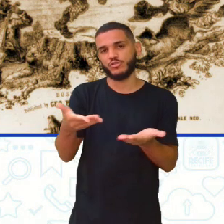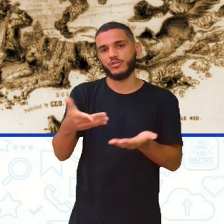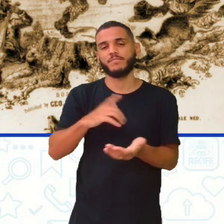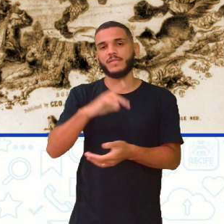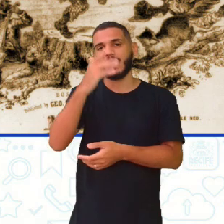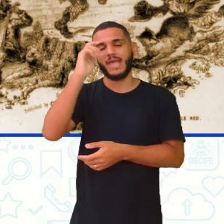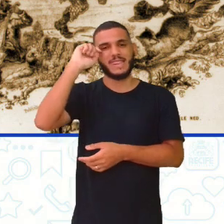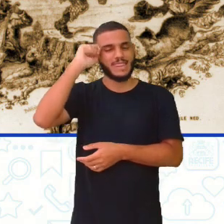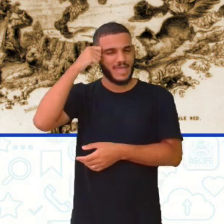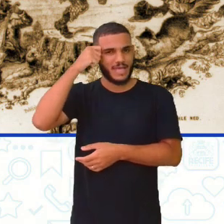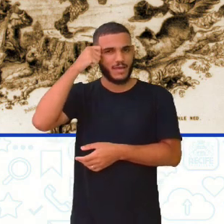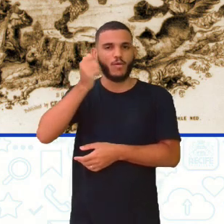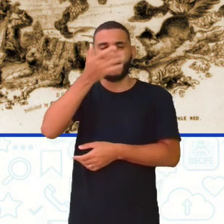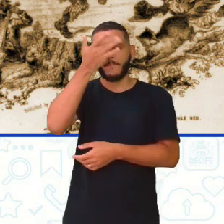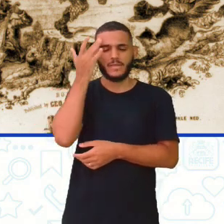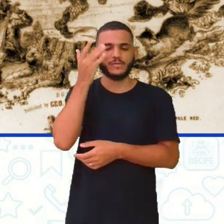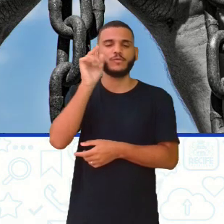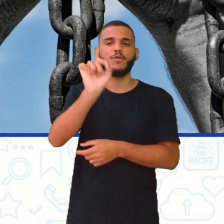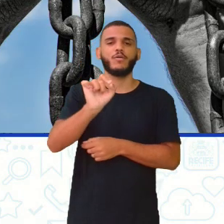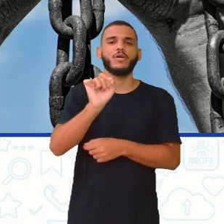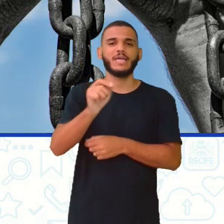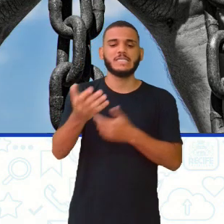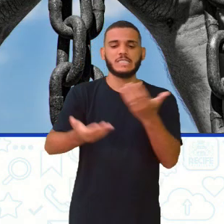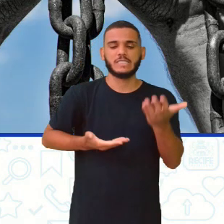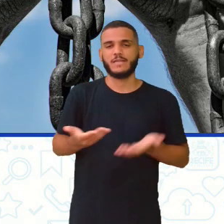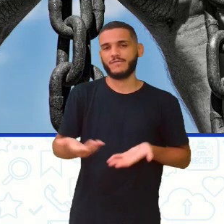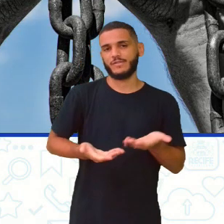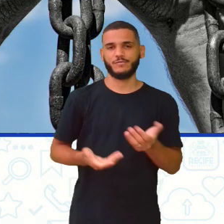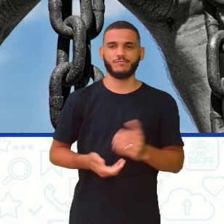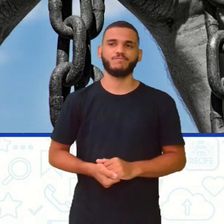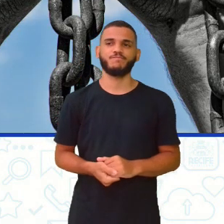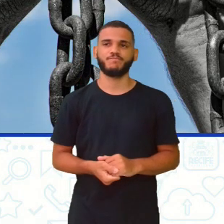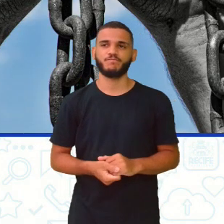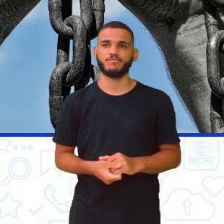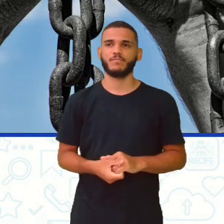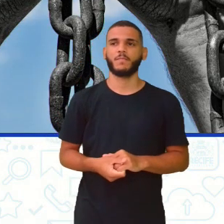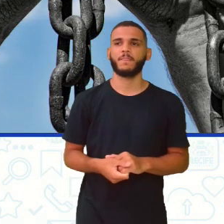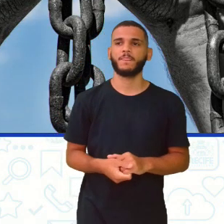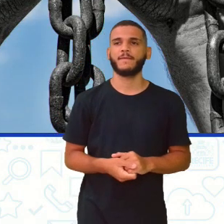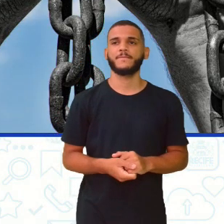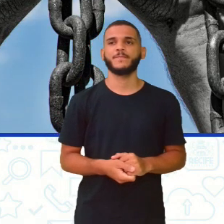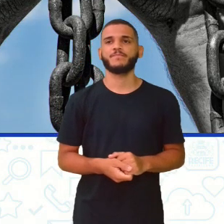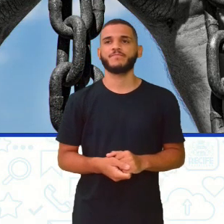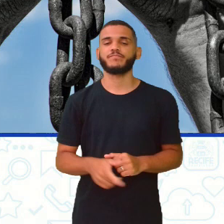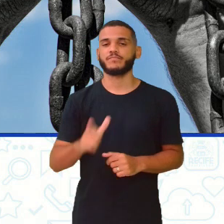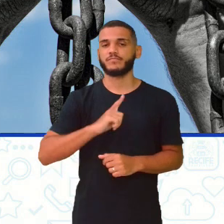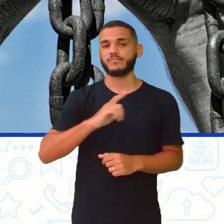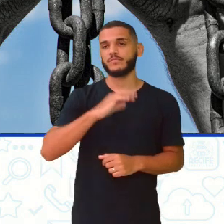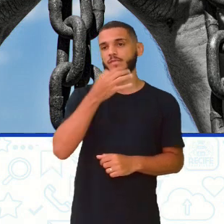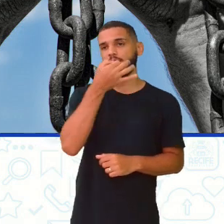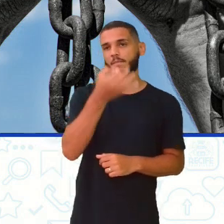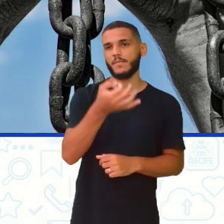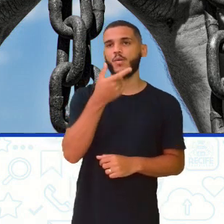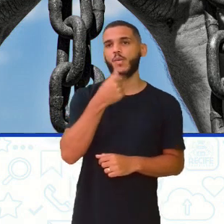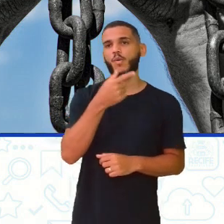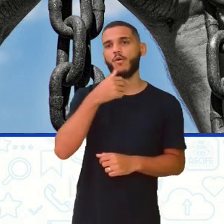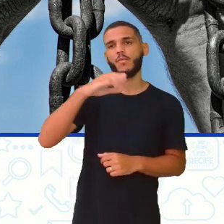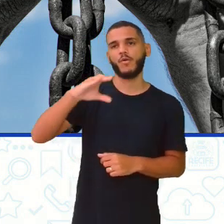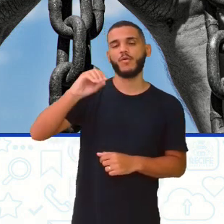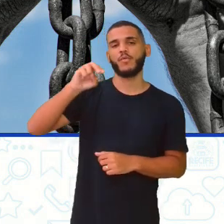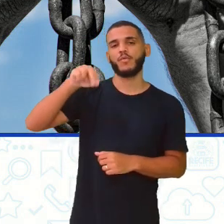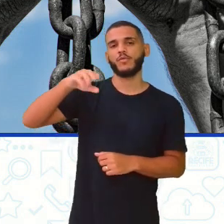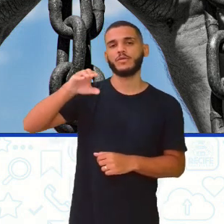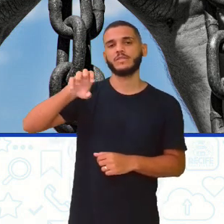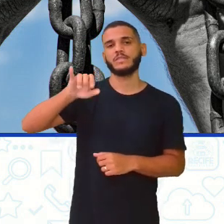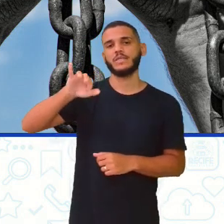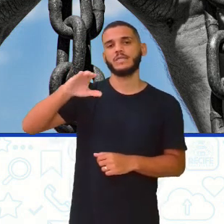ser humano sub-humano, ainda que de forma implícita. Aí eu trouxe uma citação de Conceição Evaristo, que eu uso sempre que